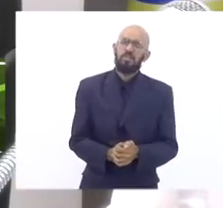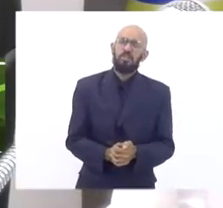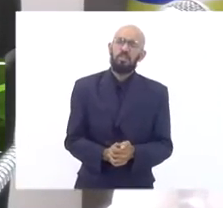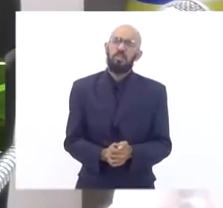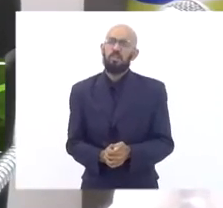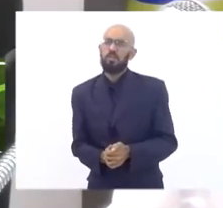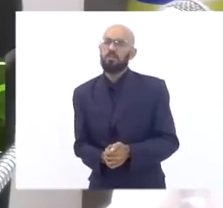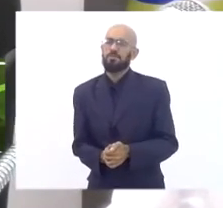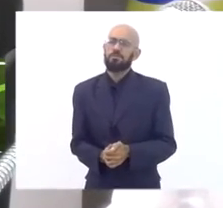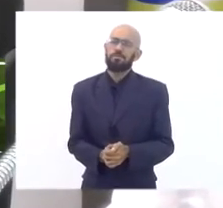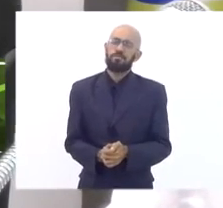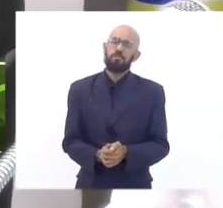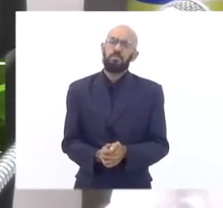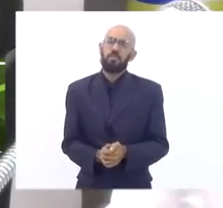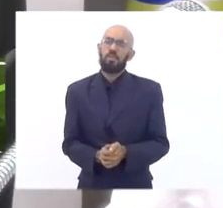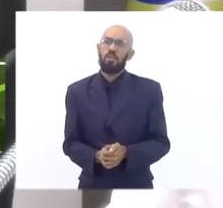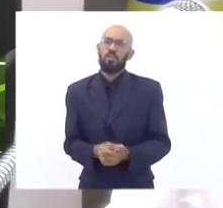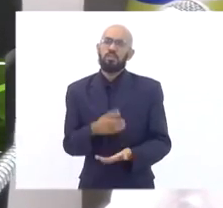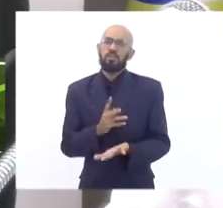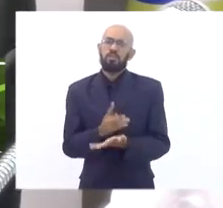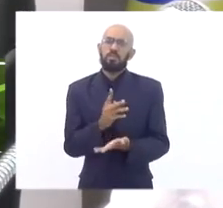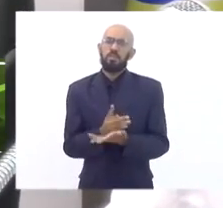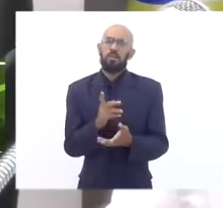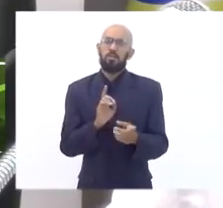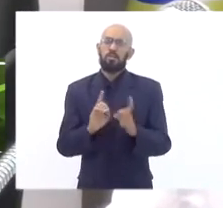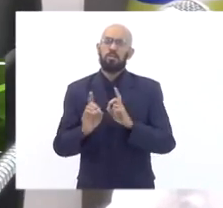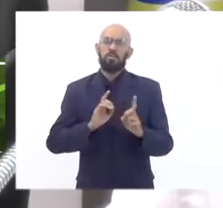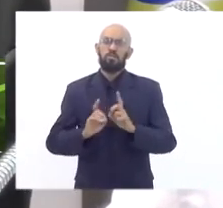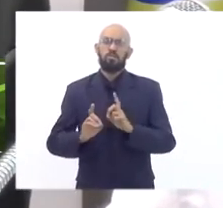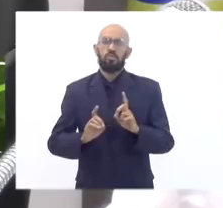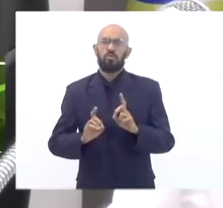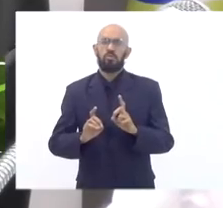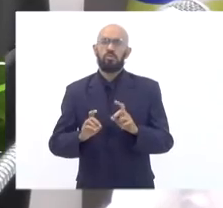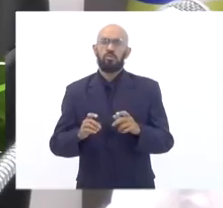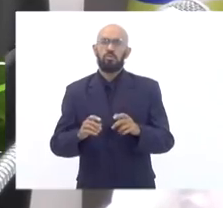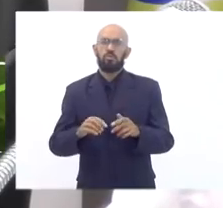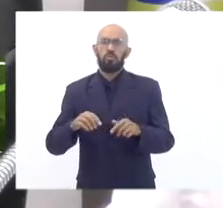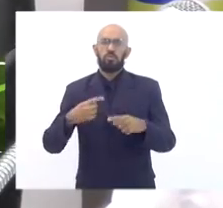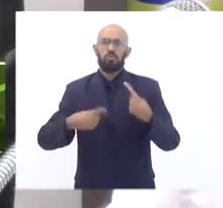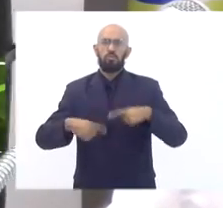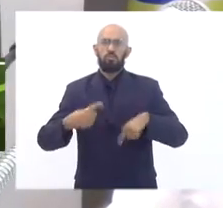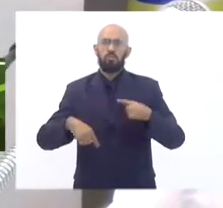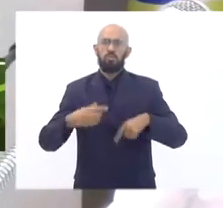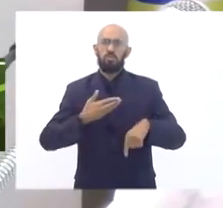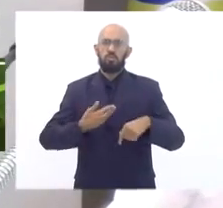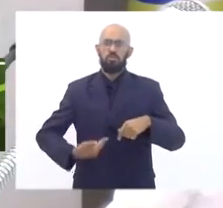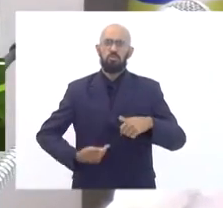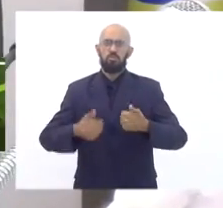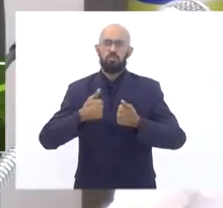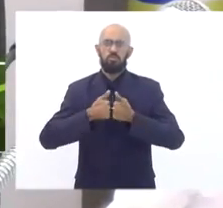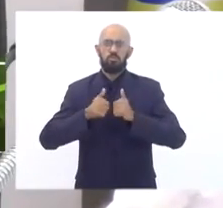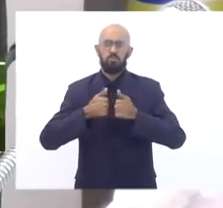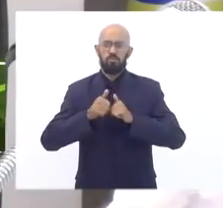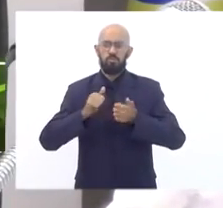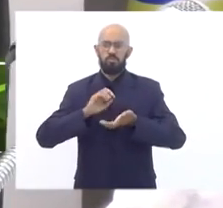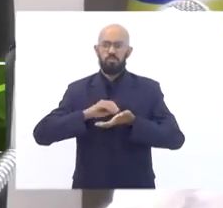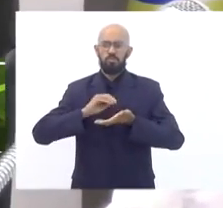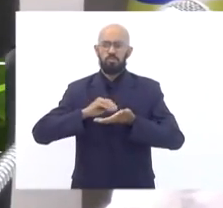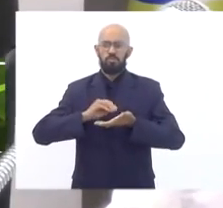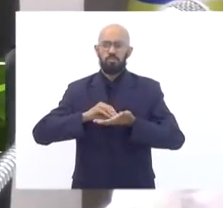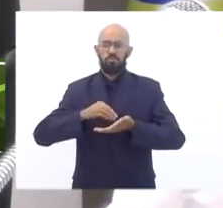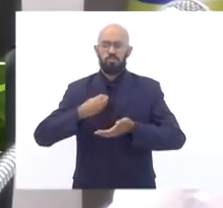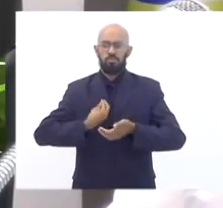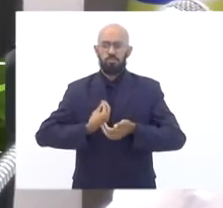porque toda vez que se discute a política pública de transportes, falta participar